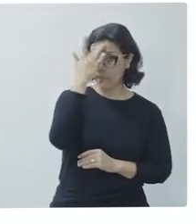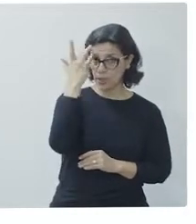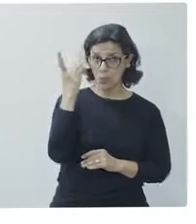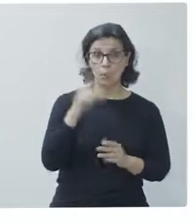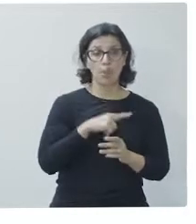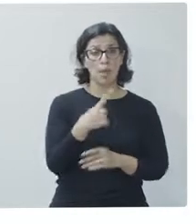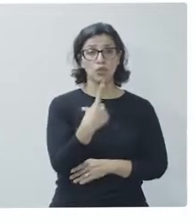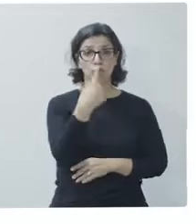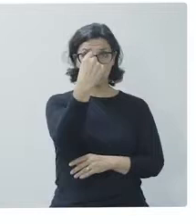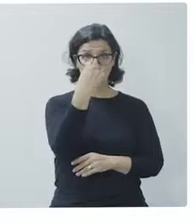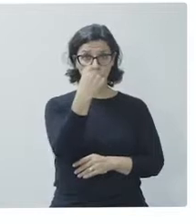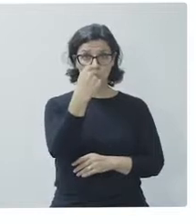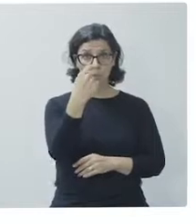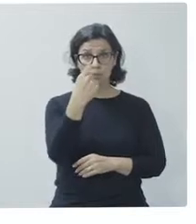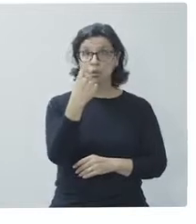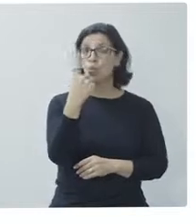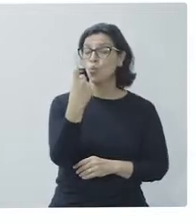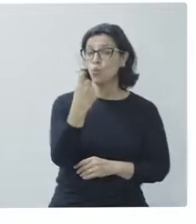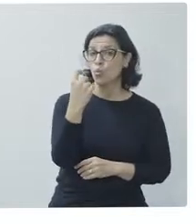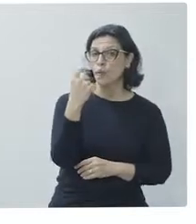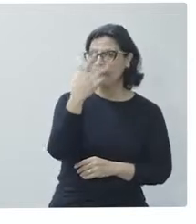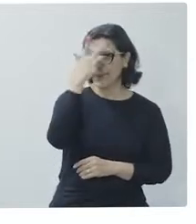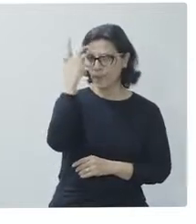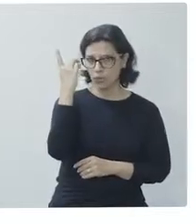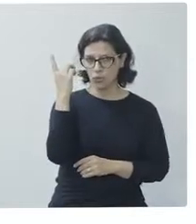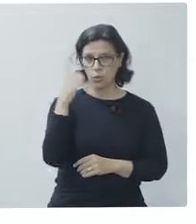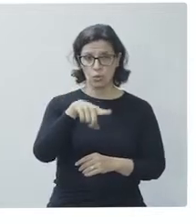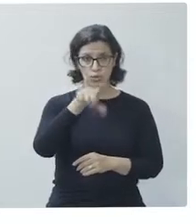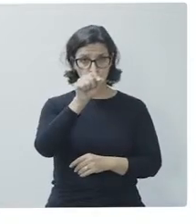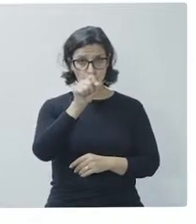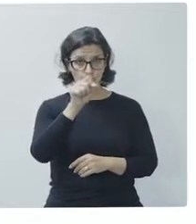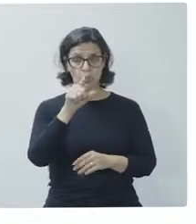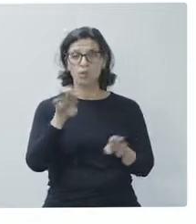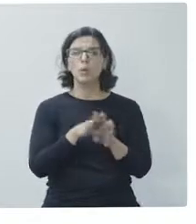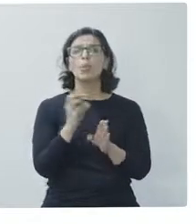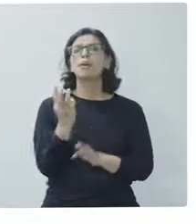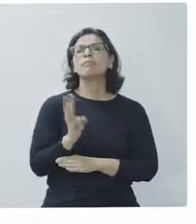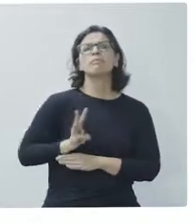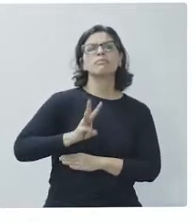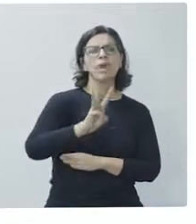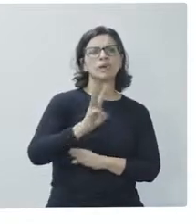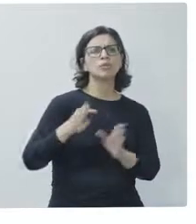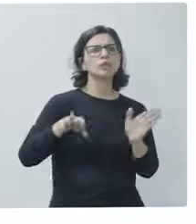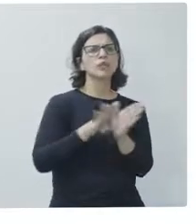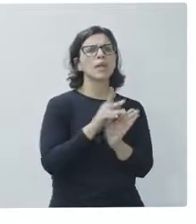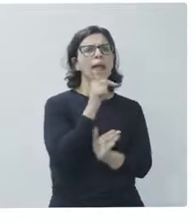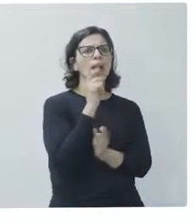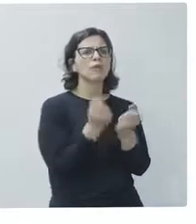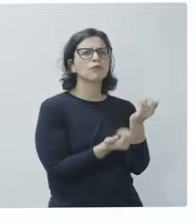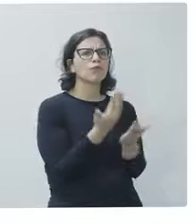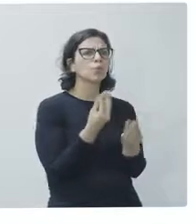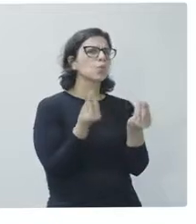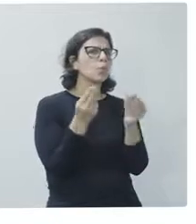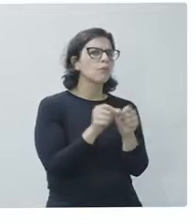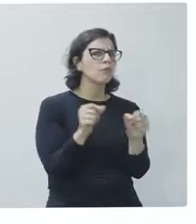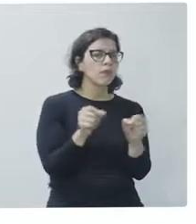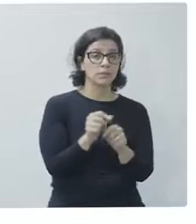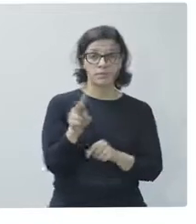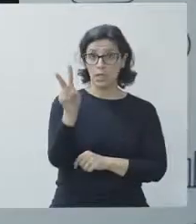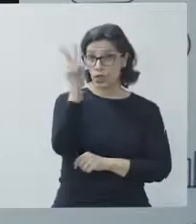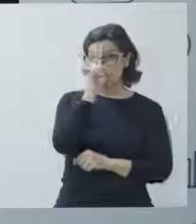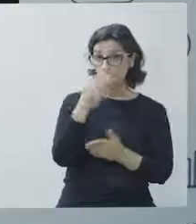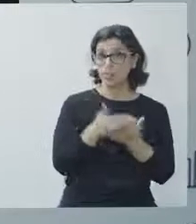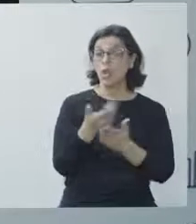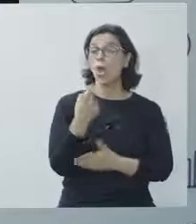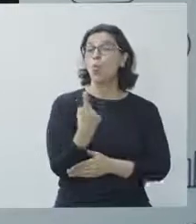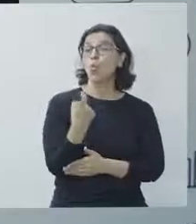era escolhida por ano, como as três bruxas poderiam chegar à fonte? Lembram que lá no início da nossa história, disse que